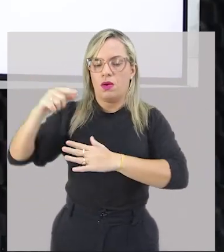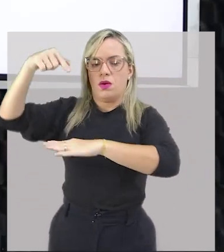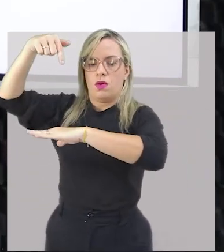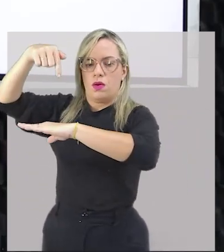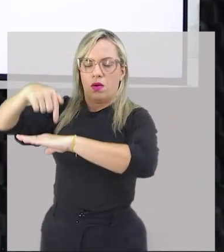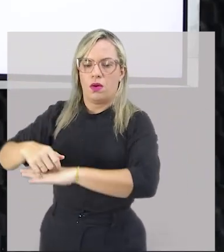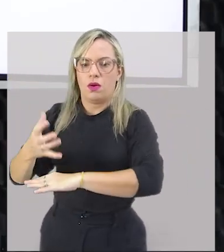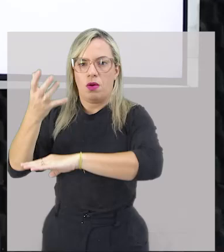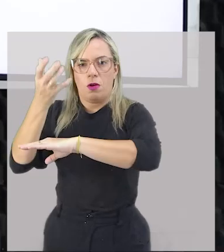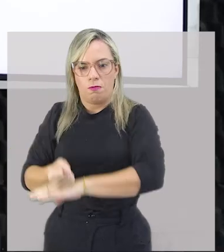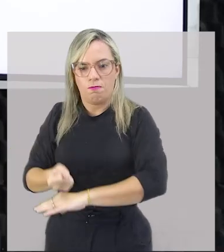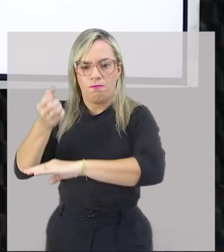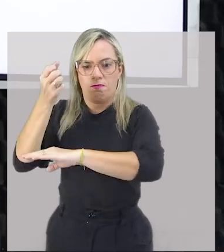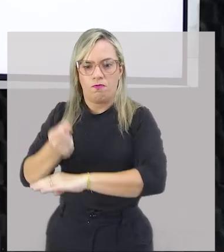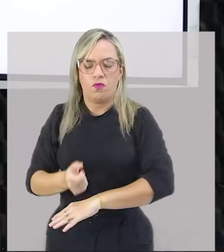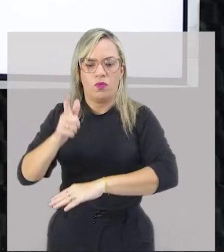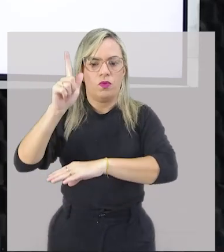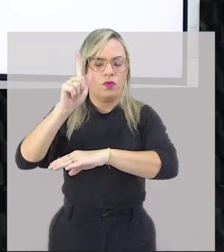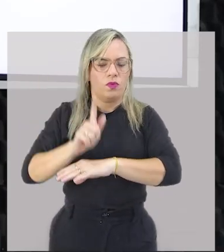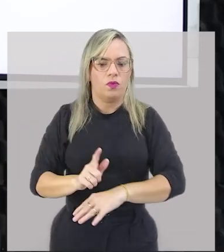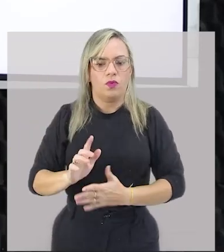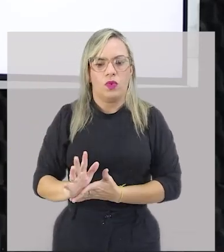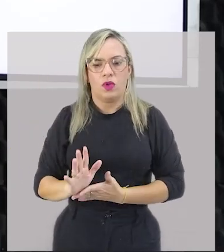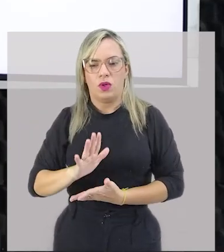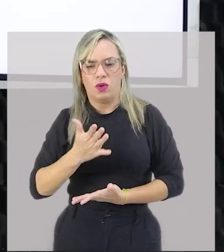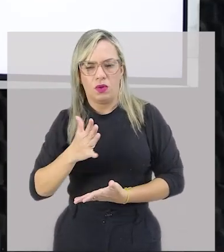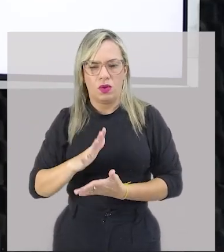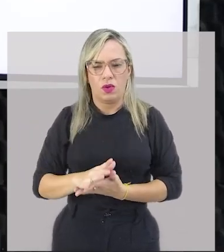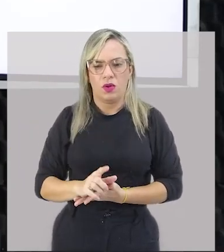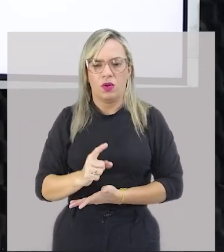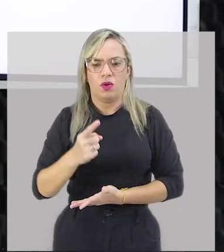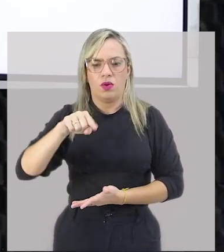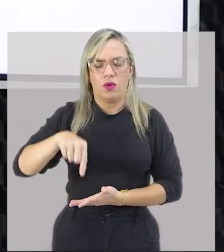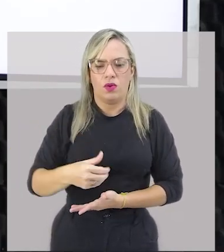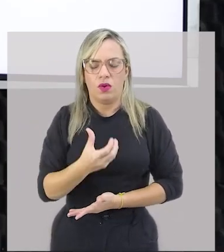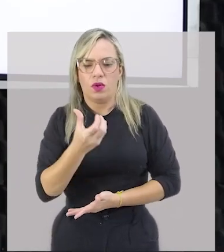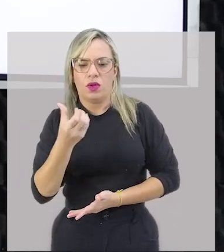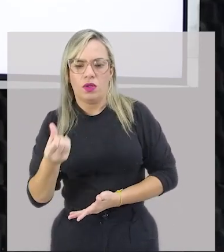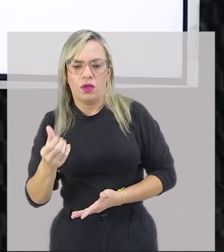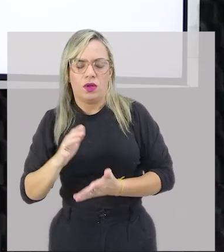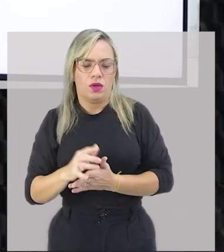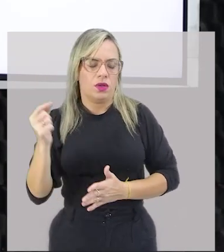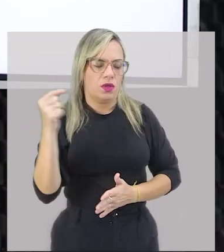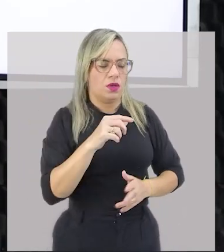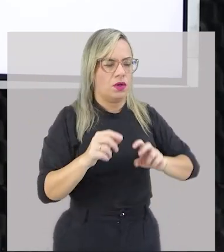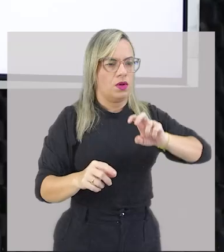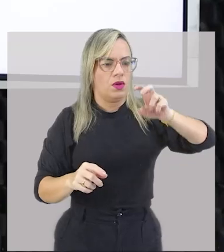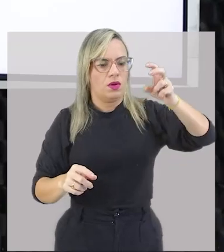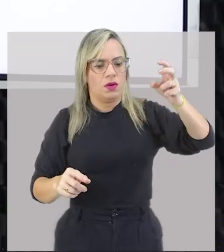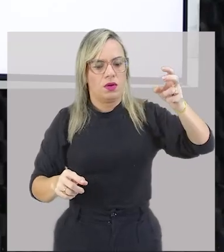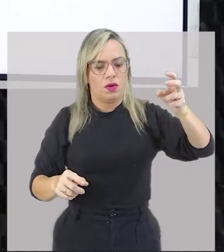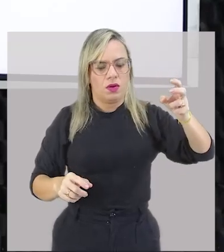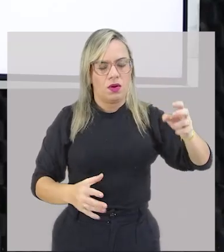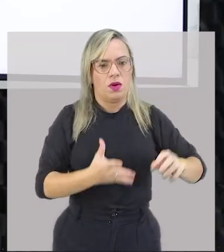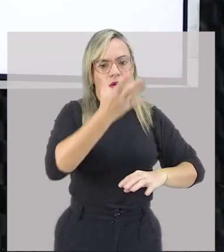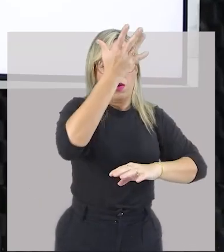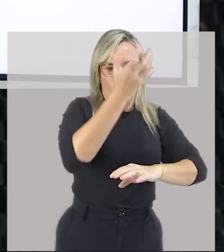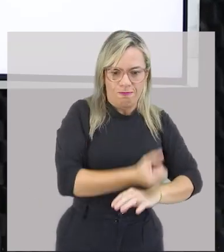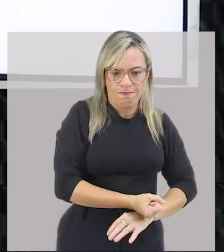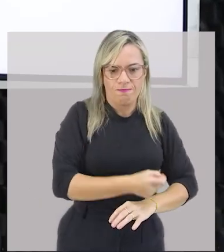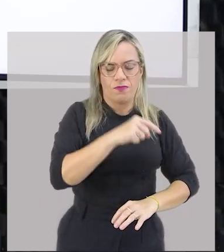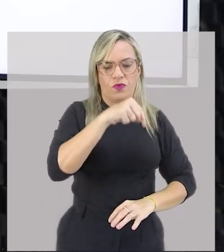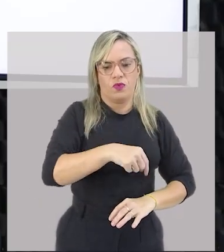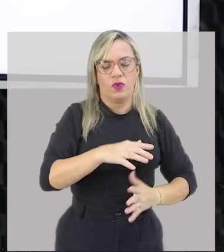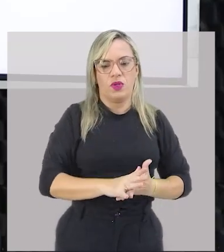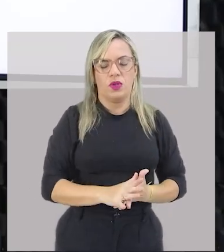para baixo com uma aceleração de 1,6 aproximadamente. A pena está sendo puxada para